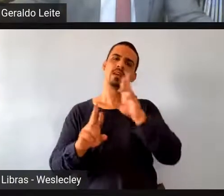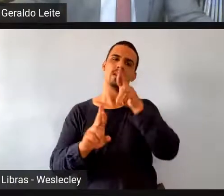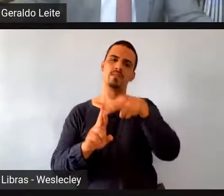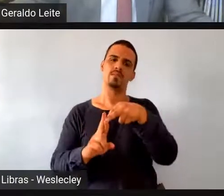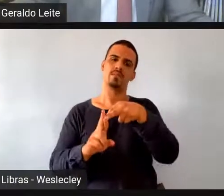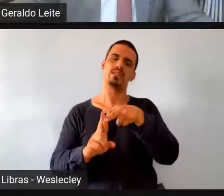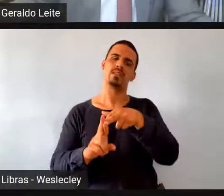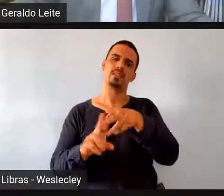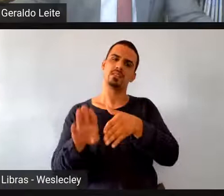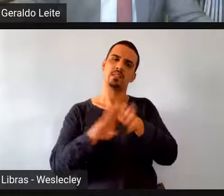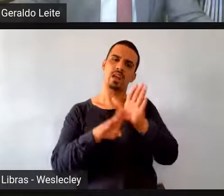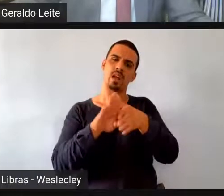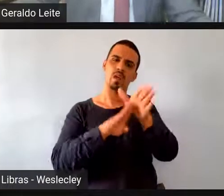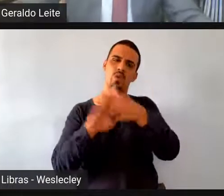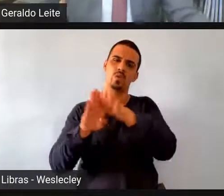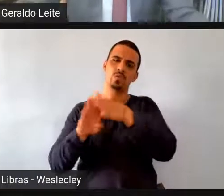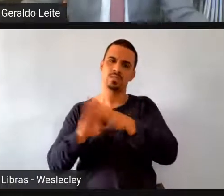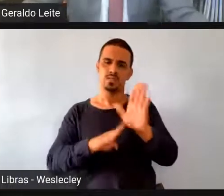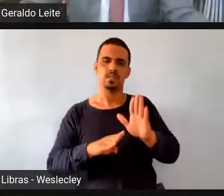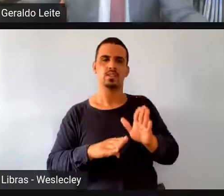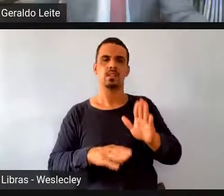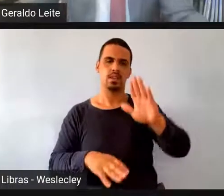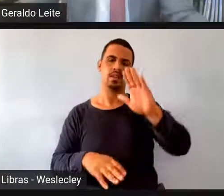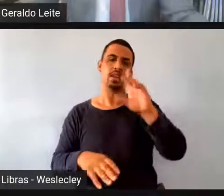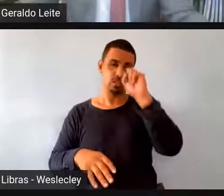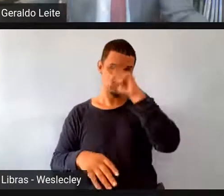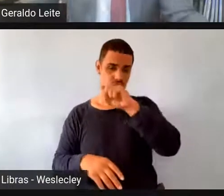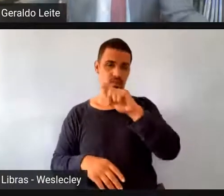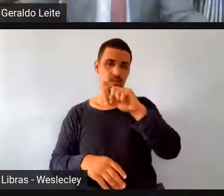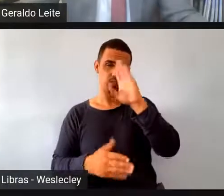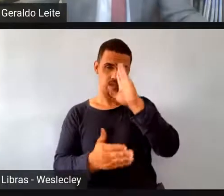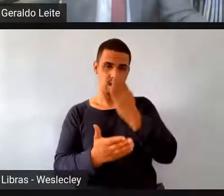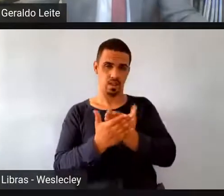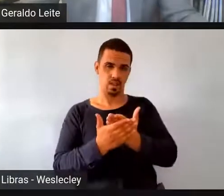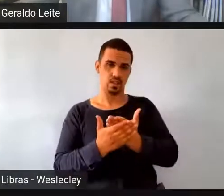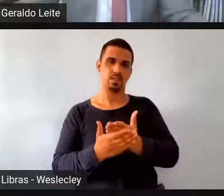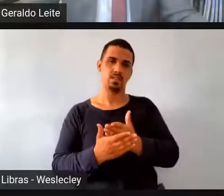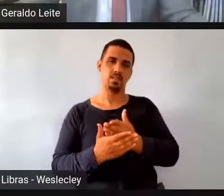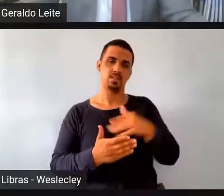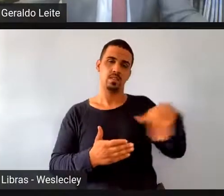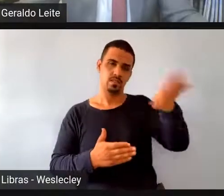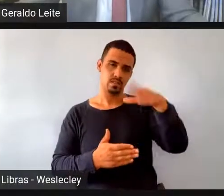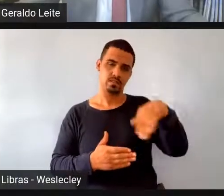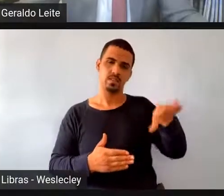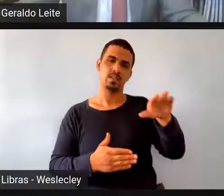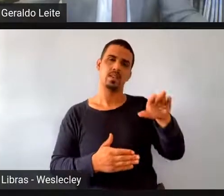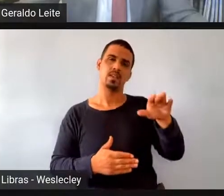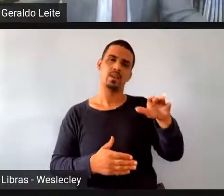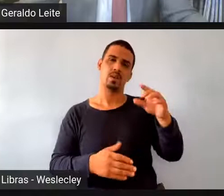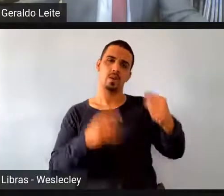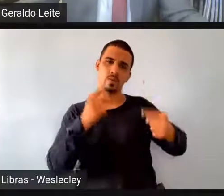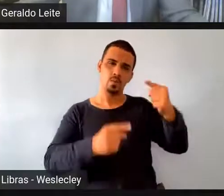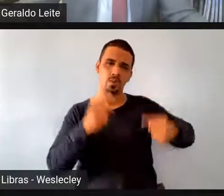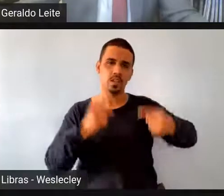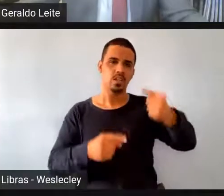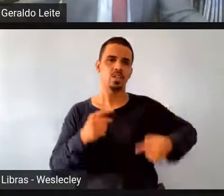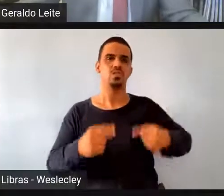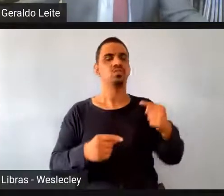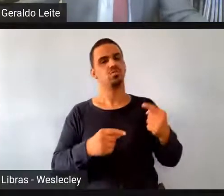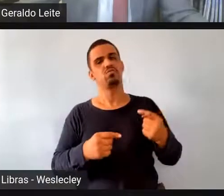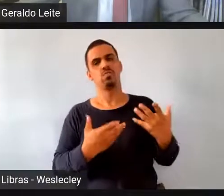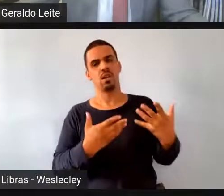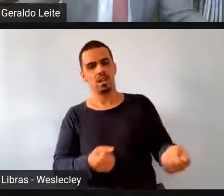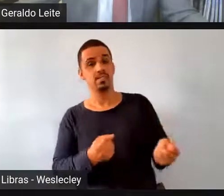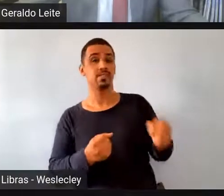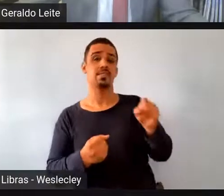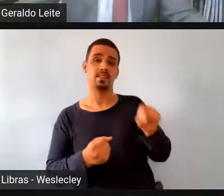você convencer a classe política a mudar esse sistema, né, com o jogo jogando, né,